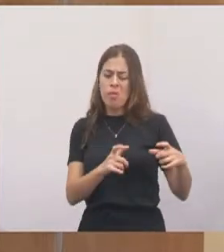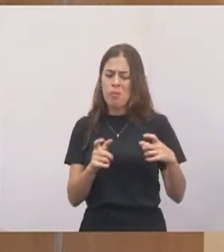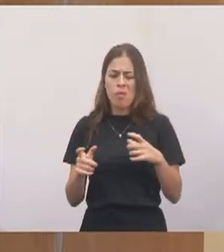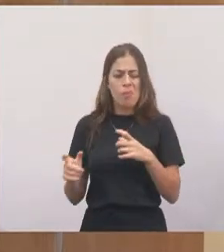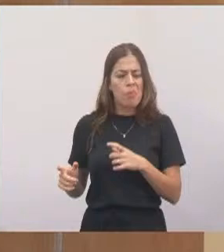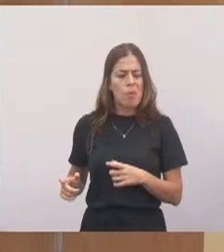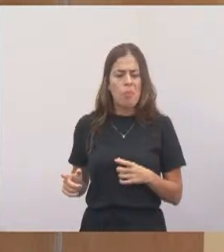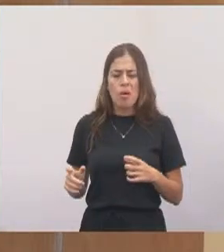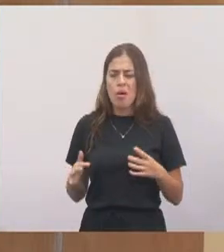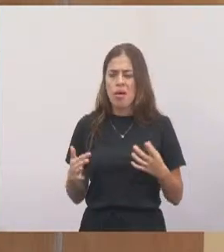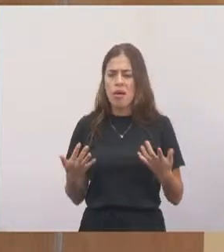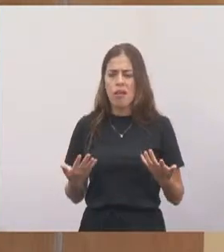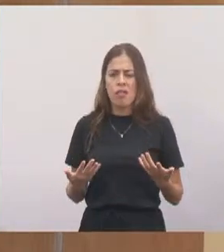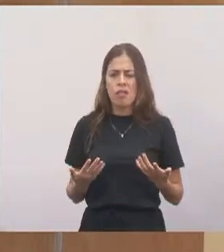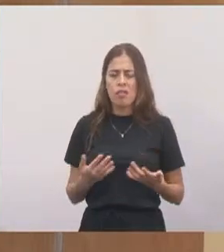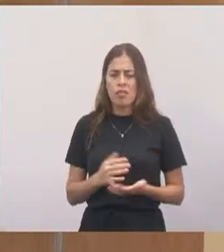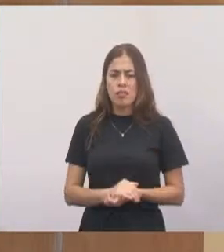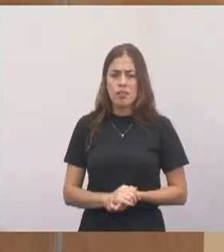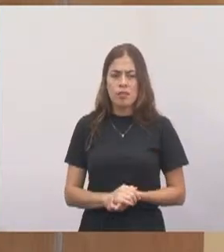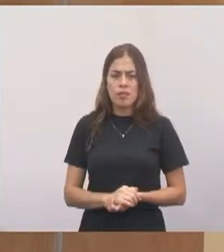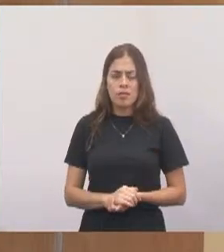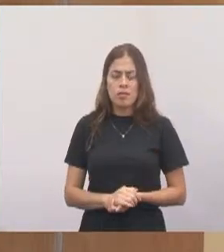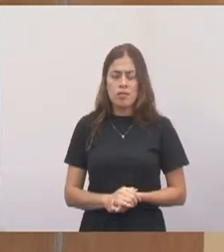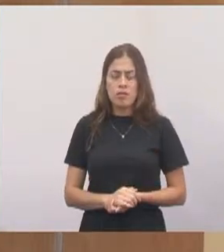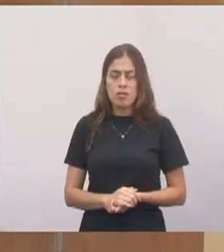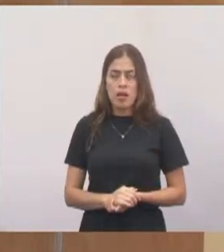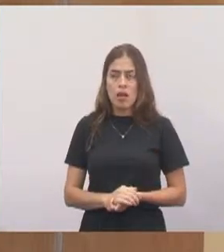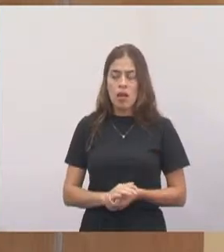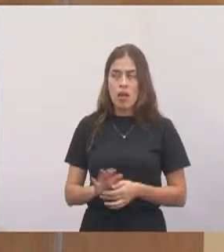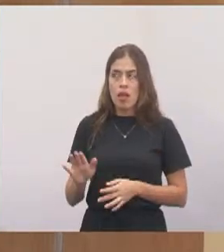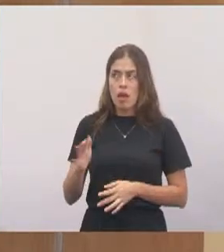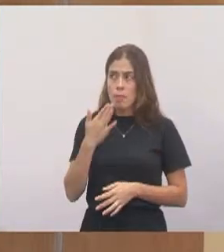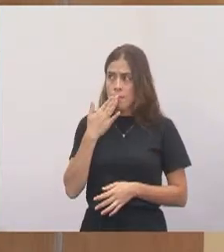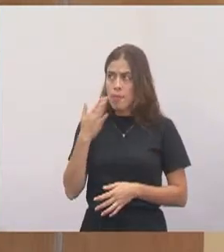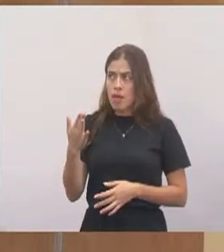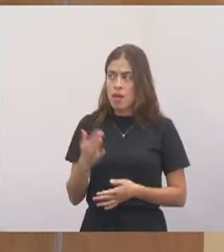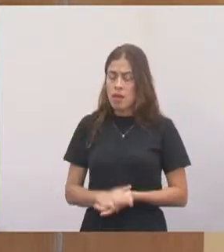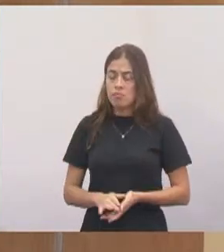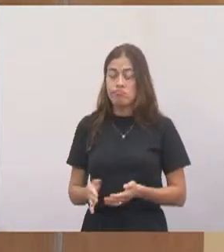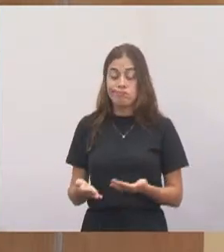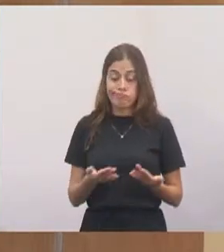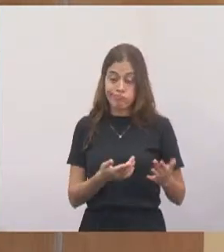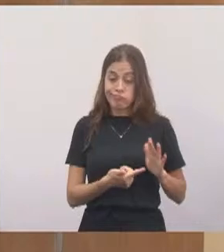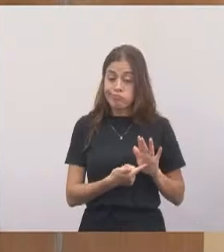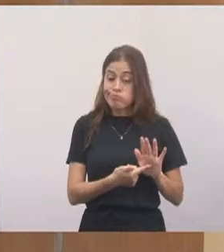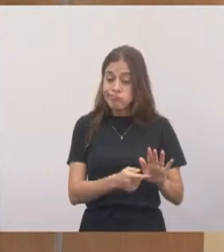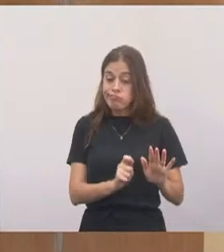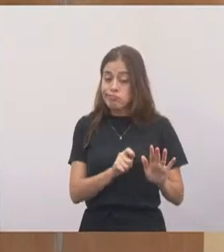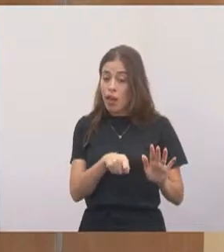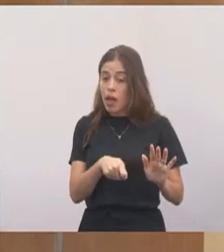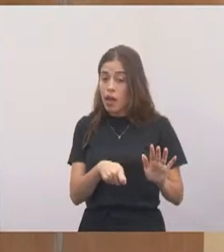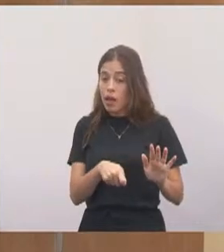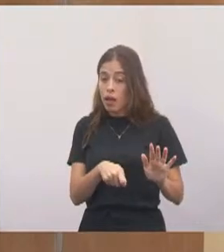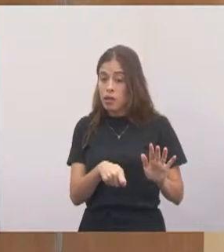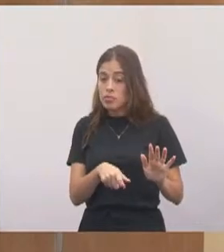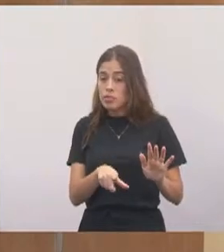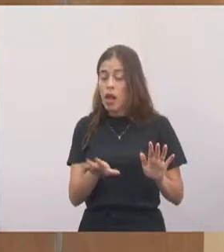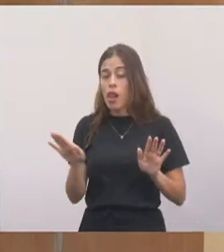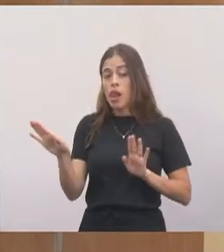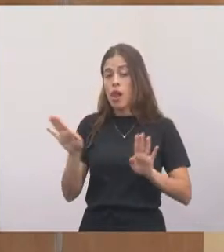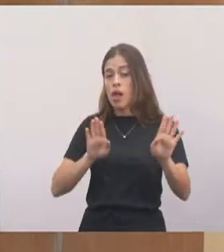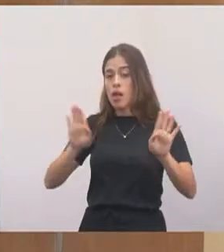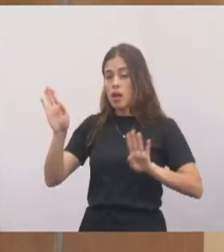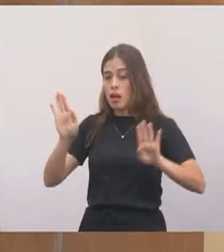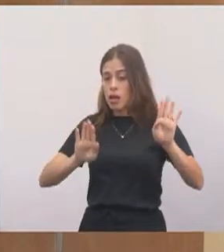do domicílio dos licitantes. Tal dispositivo possibilita que as